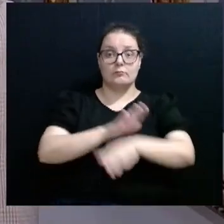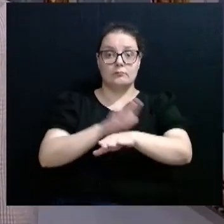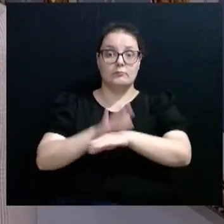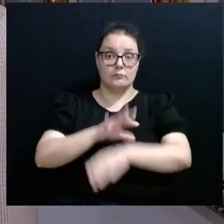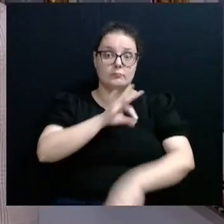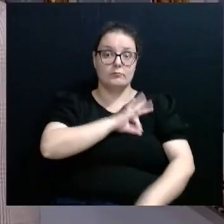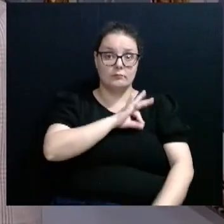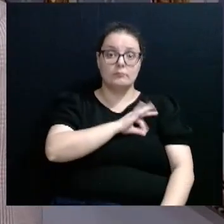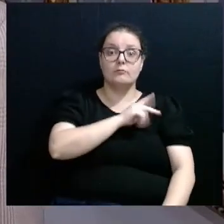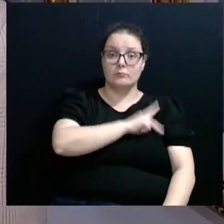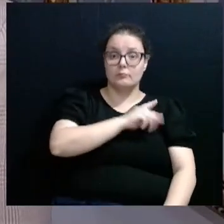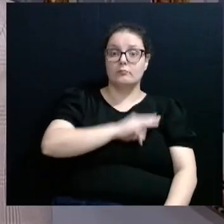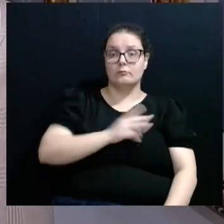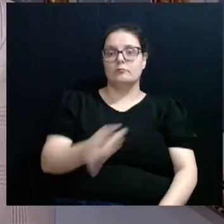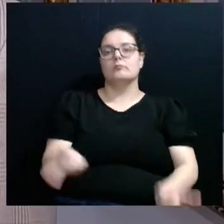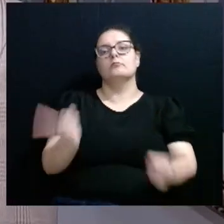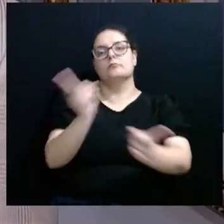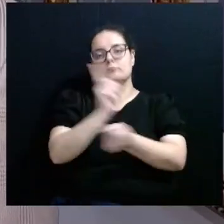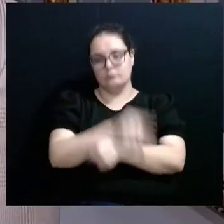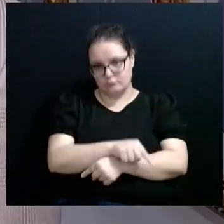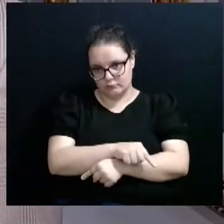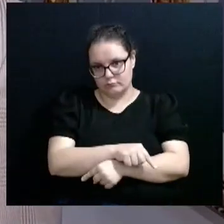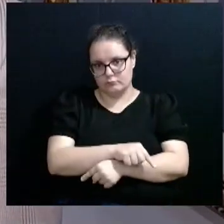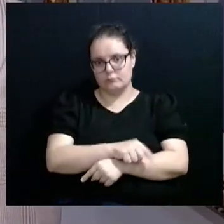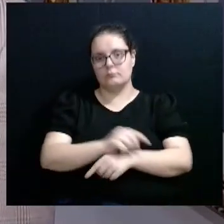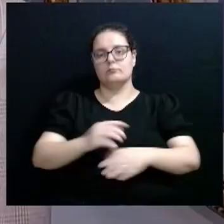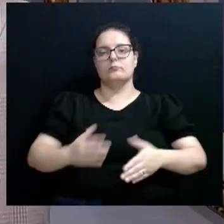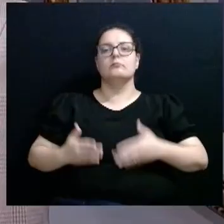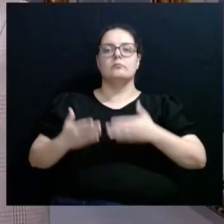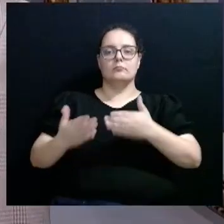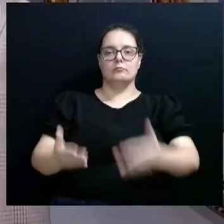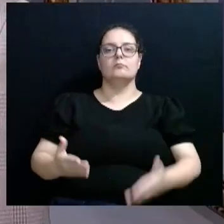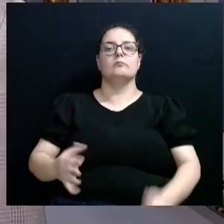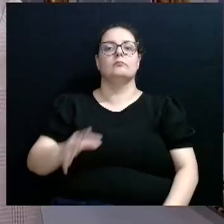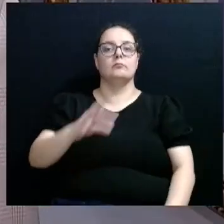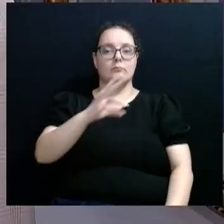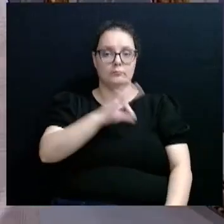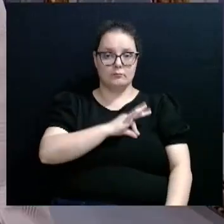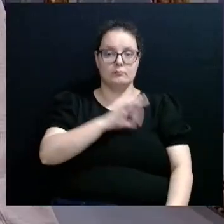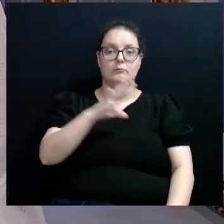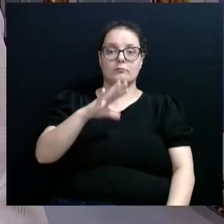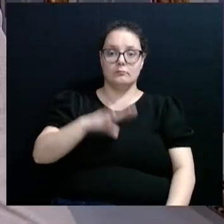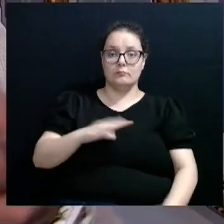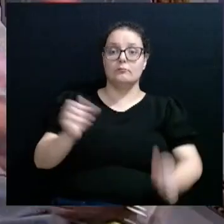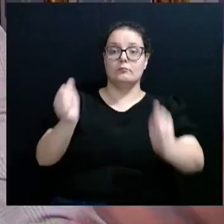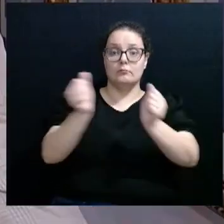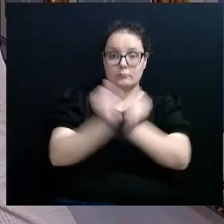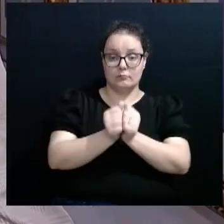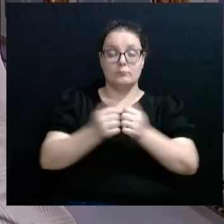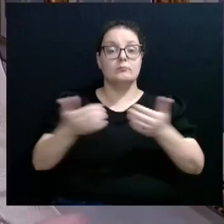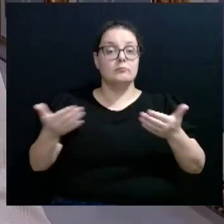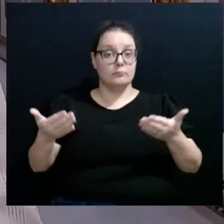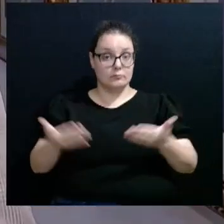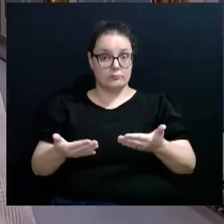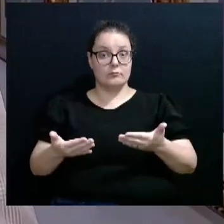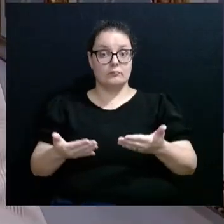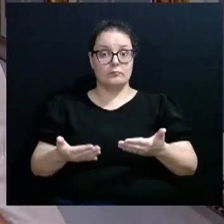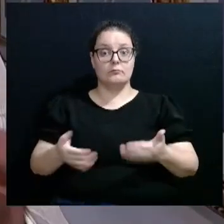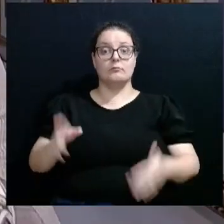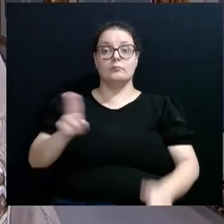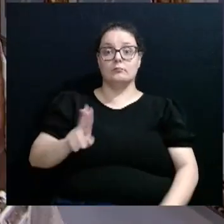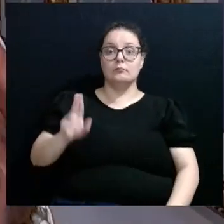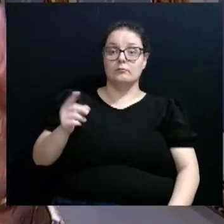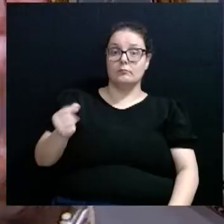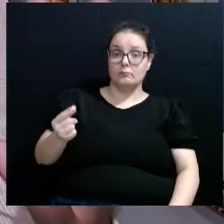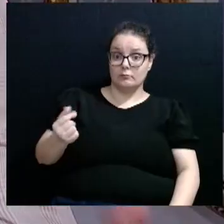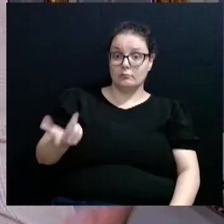gente inverte o jogo. A gente coloca os guardas municipais juntos, né? Agora ele usa o dinheiro e pode utilizar esse dinheiro